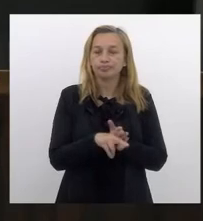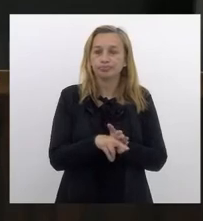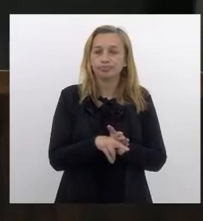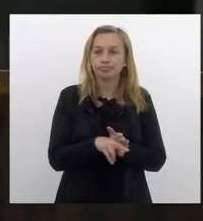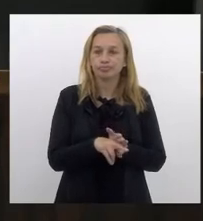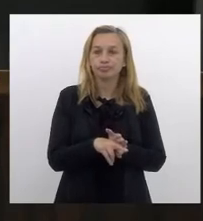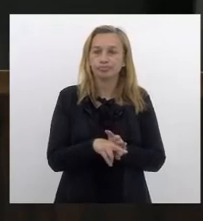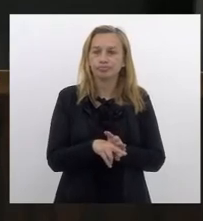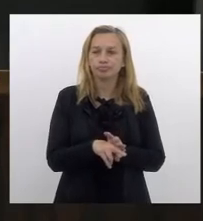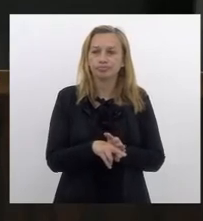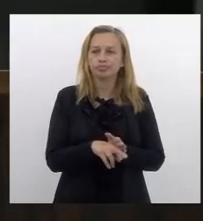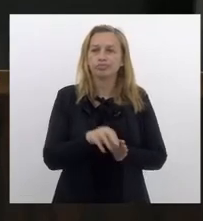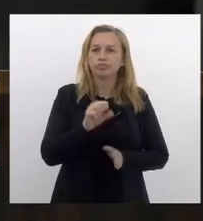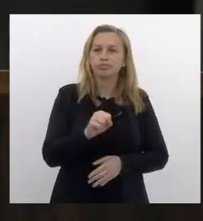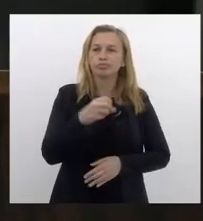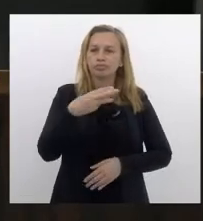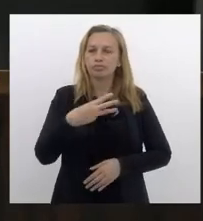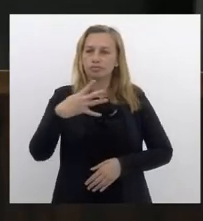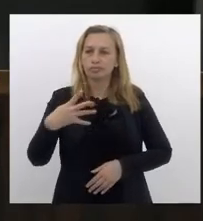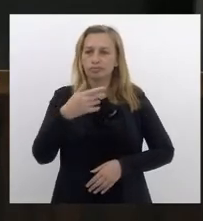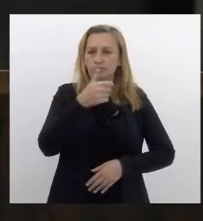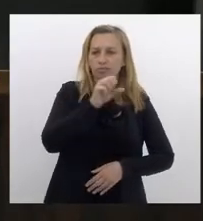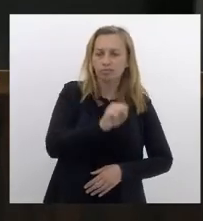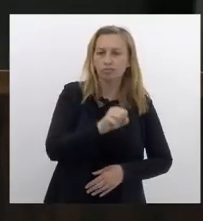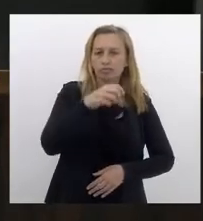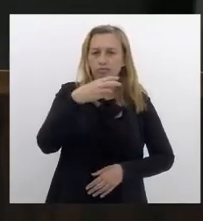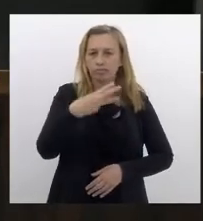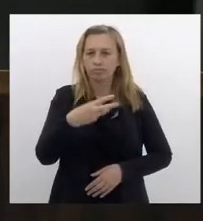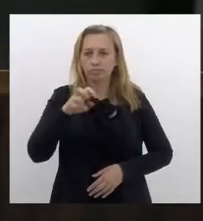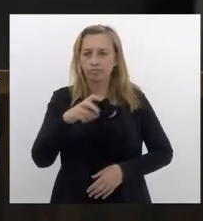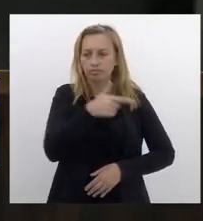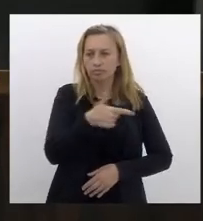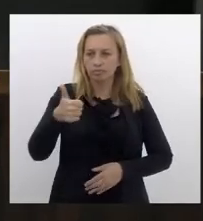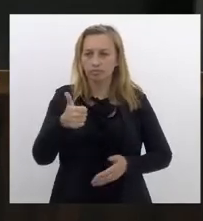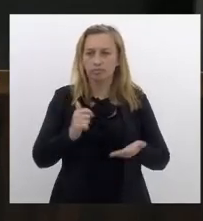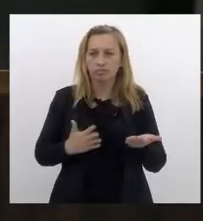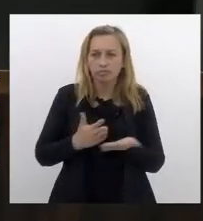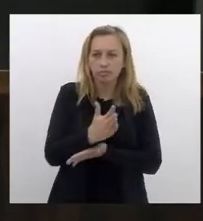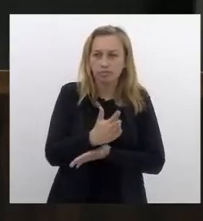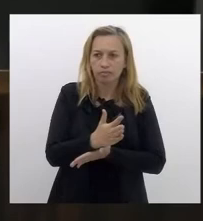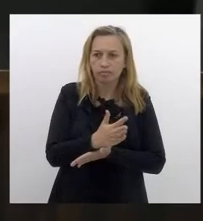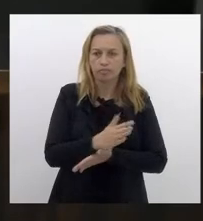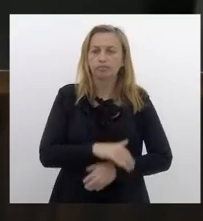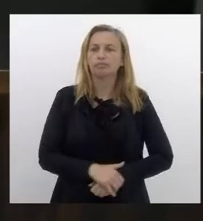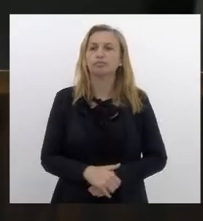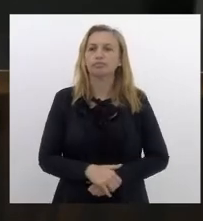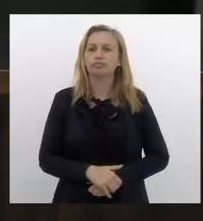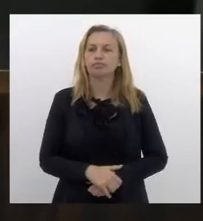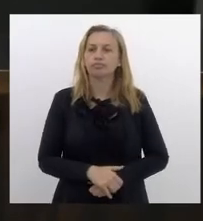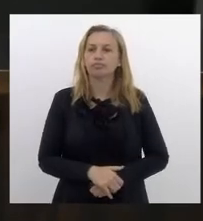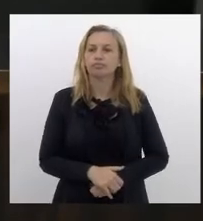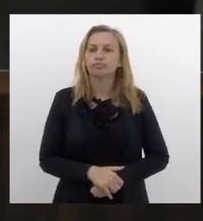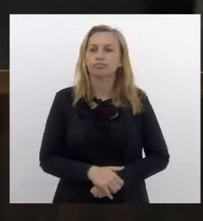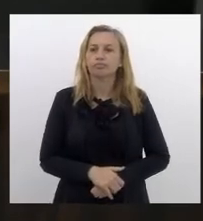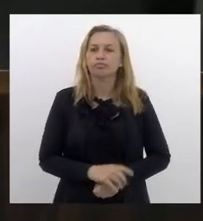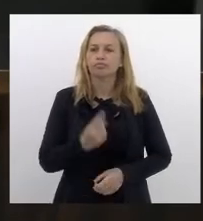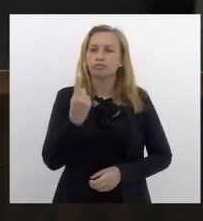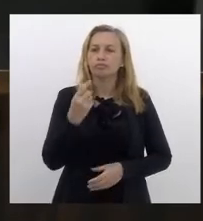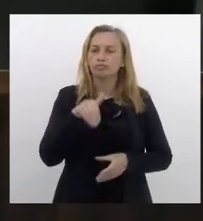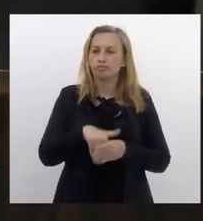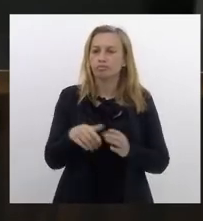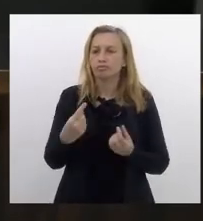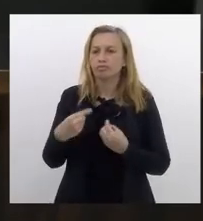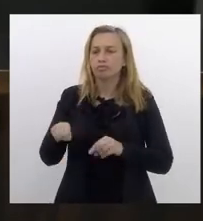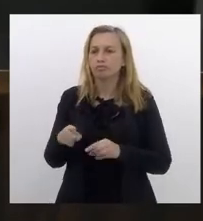resolução de 834 e também 835 de 21. Os senhores que aprovam eles como estão, aprovado, vai à promulgação com voto pela abstenção